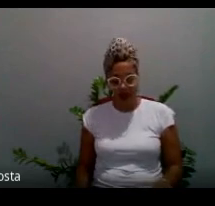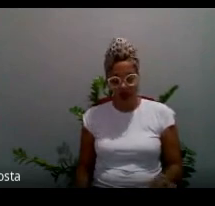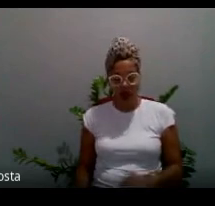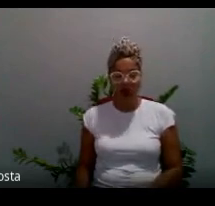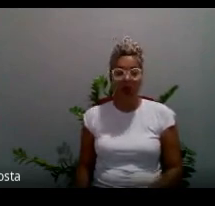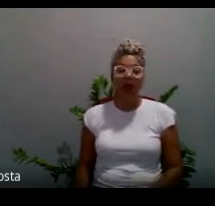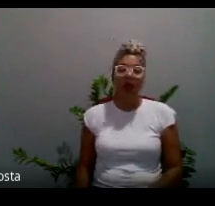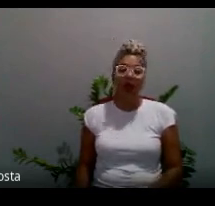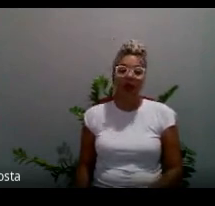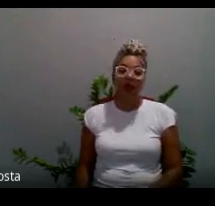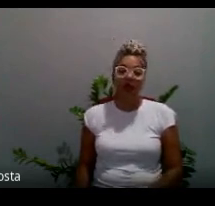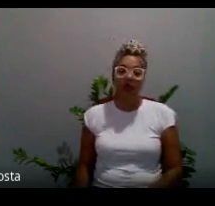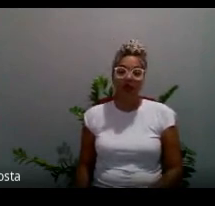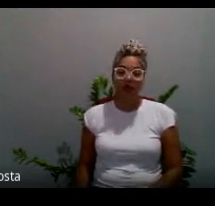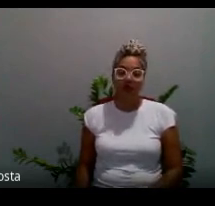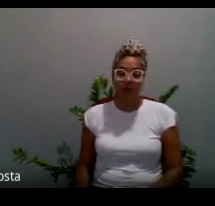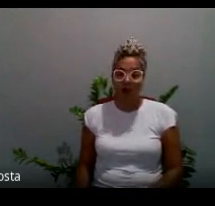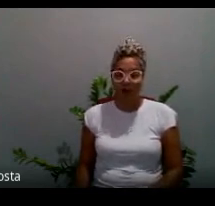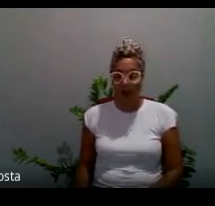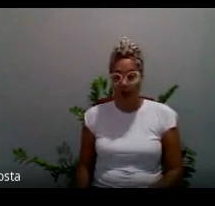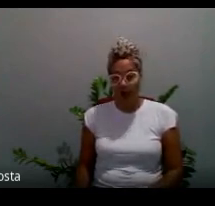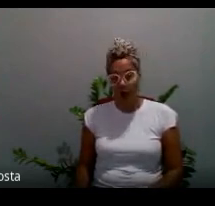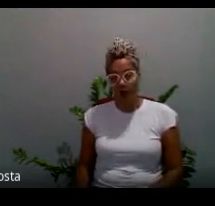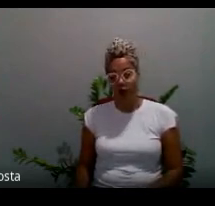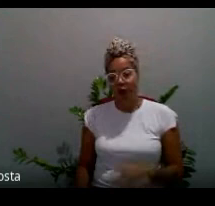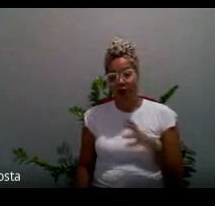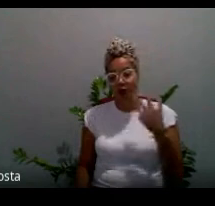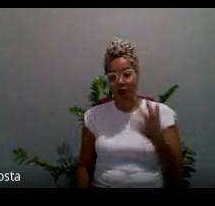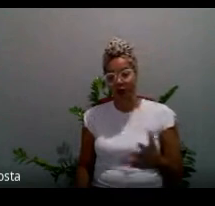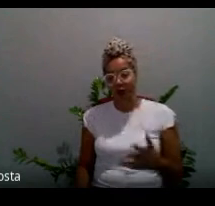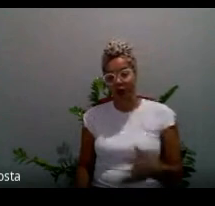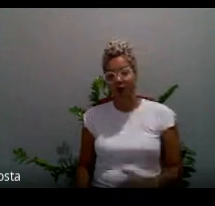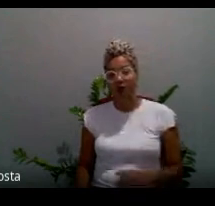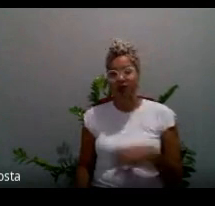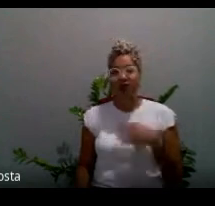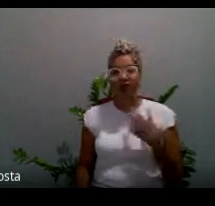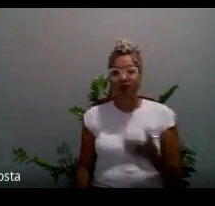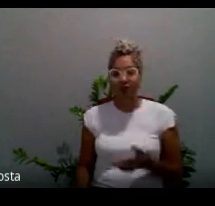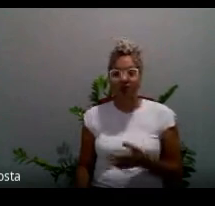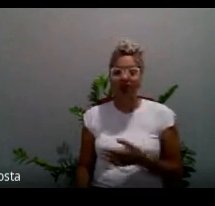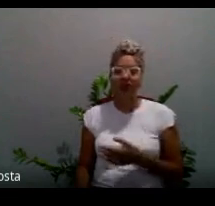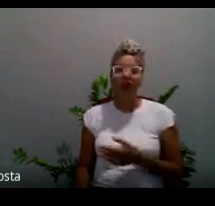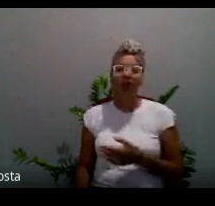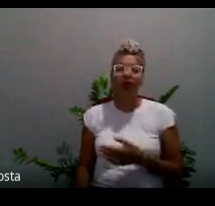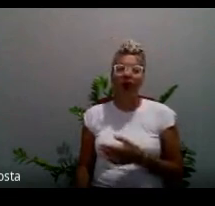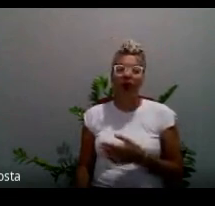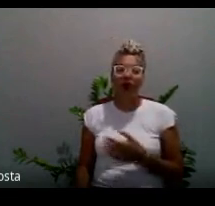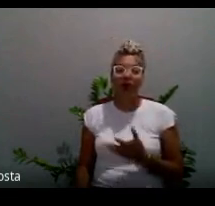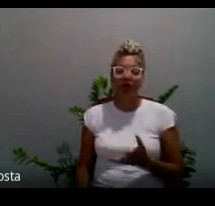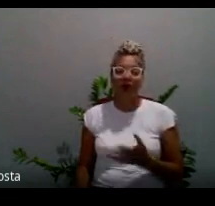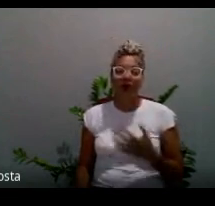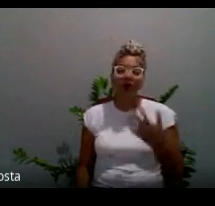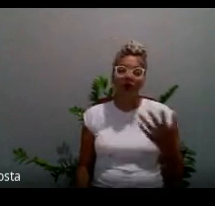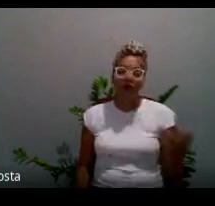que esses que o tipo de divulgação que a gente utilizou, a forma de comunicação